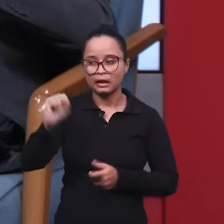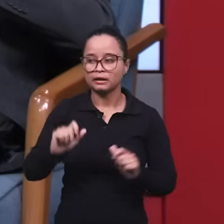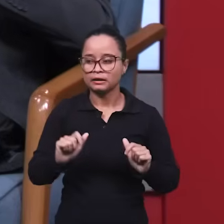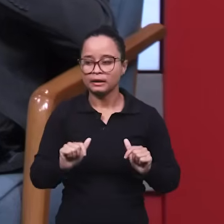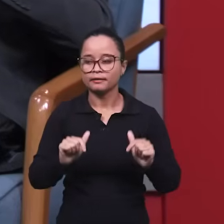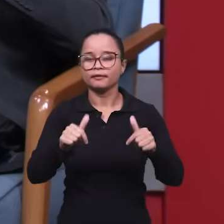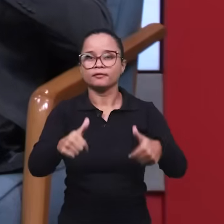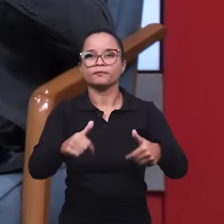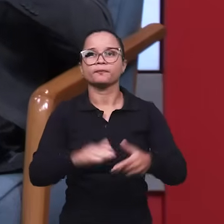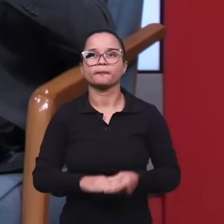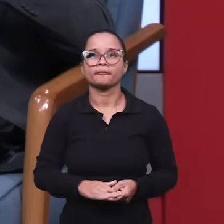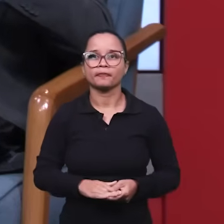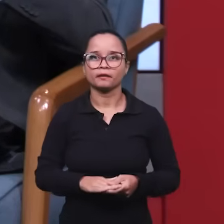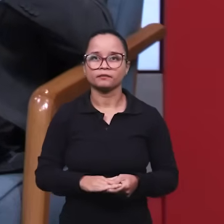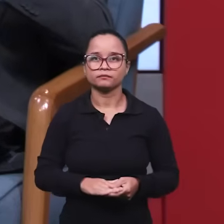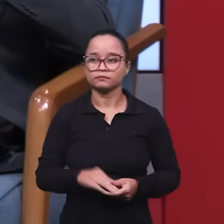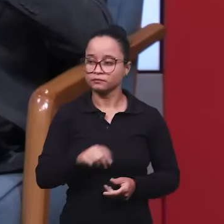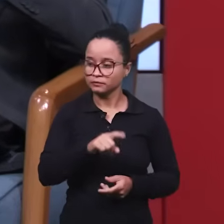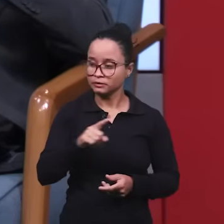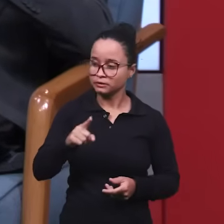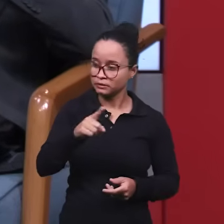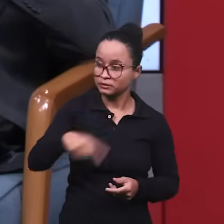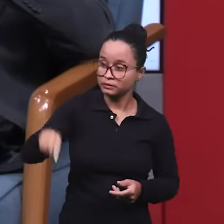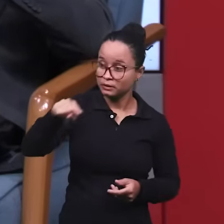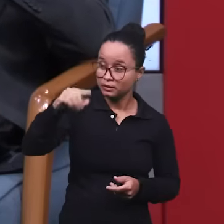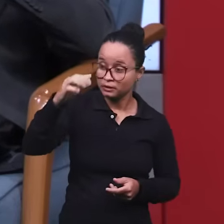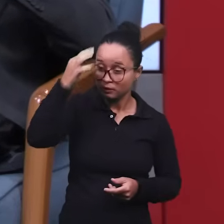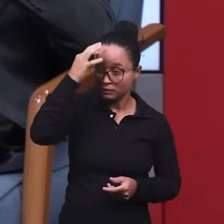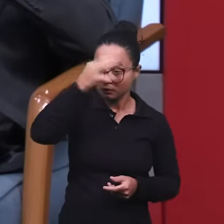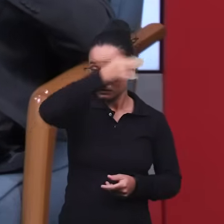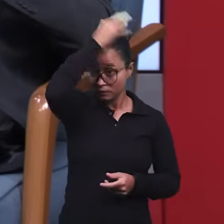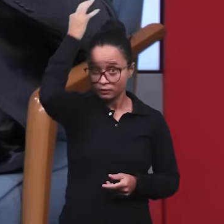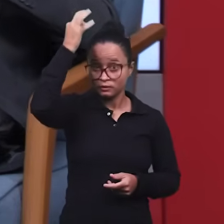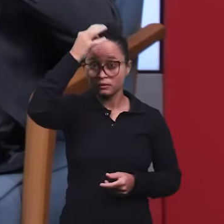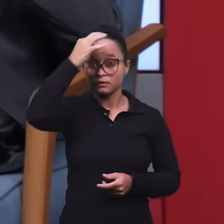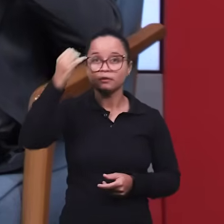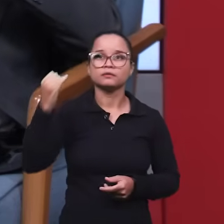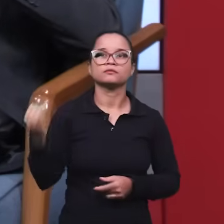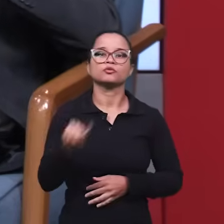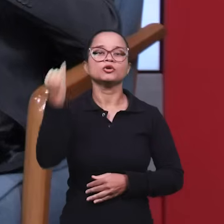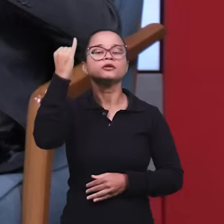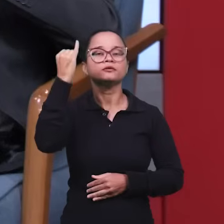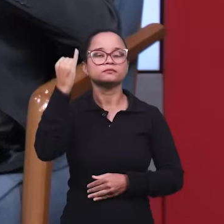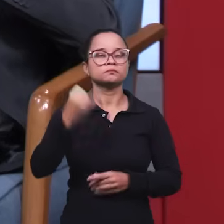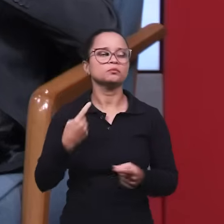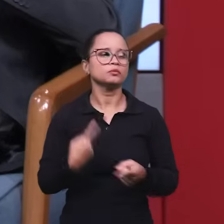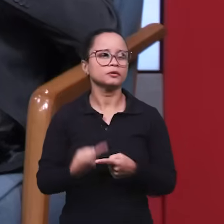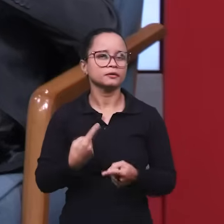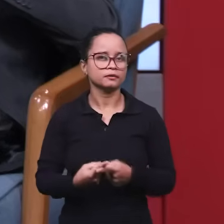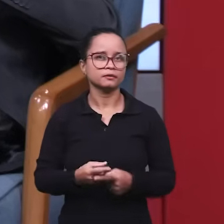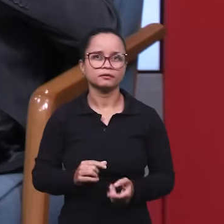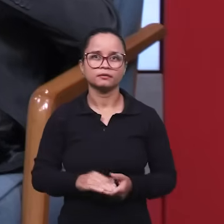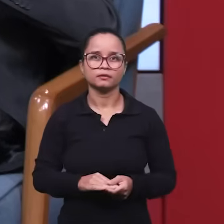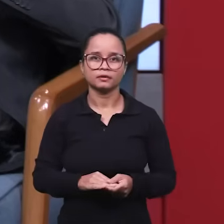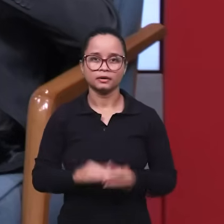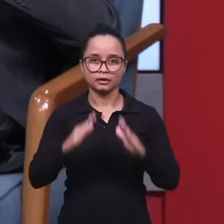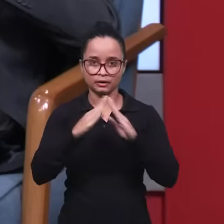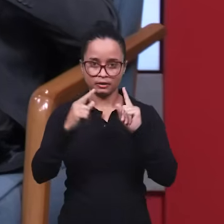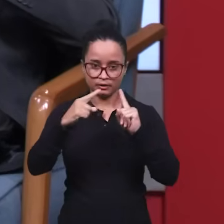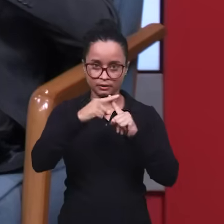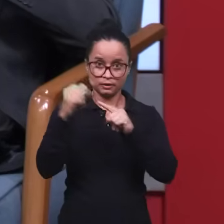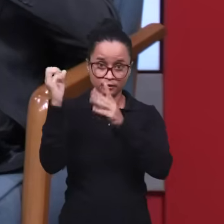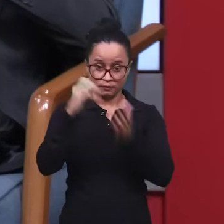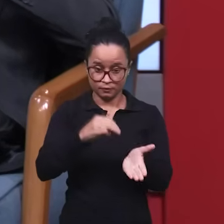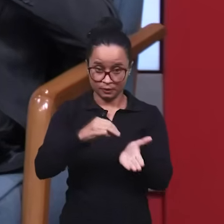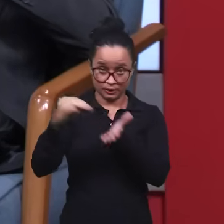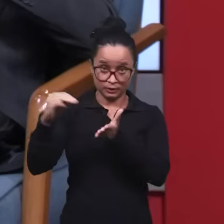sabedoria, esse ato de sabedoria aí no dom que era do Espírito Santo, foi muito importante. Por quê? O